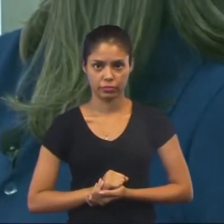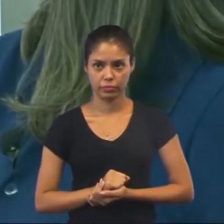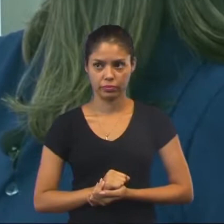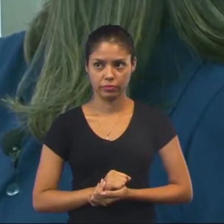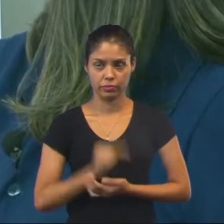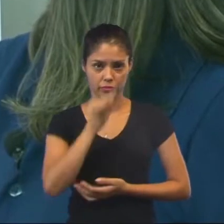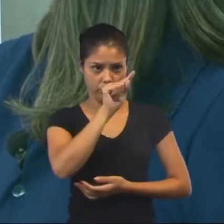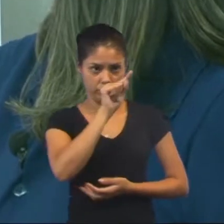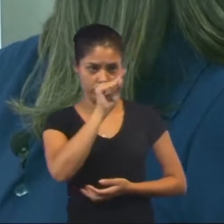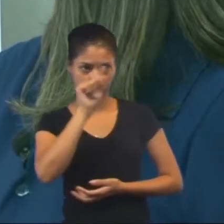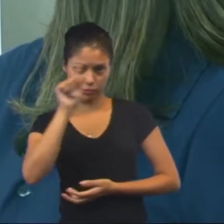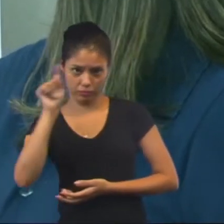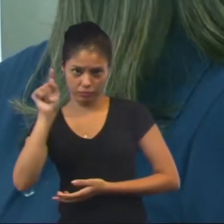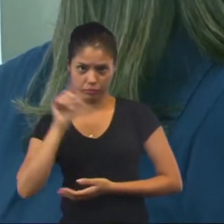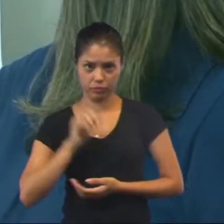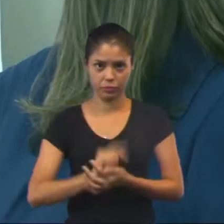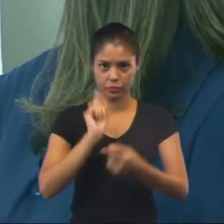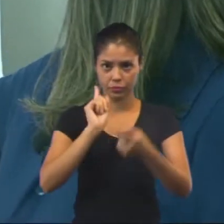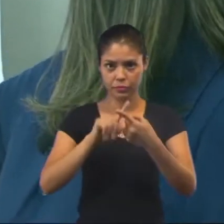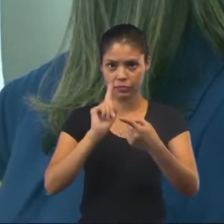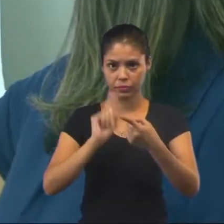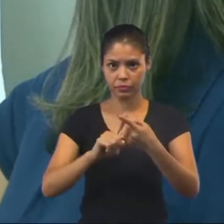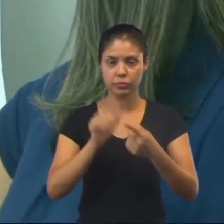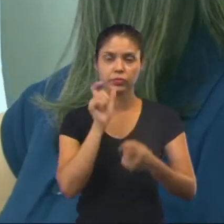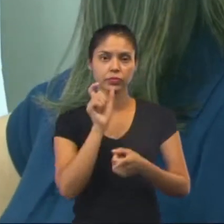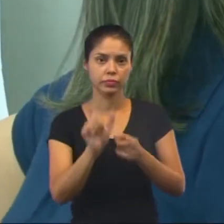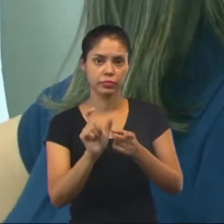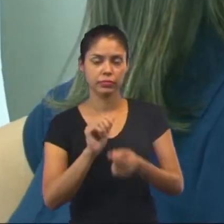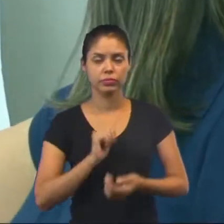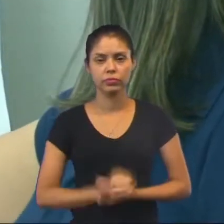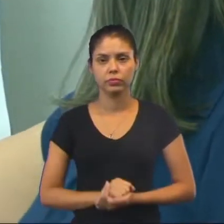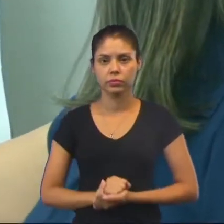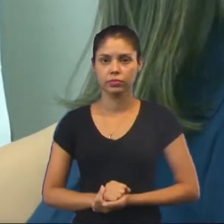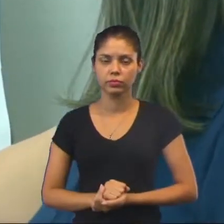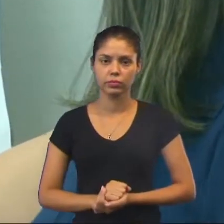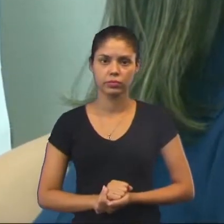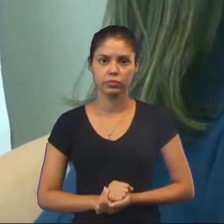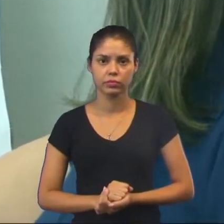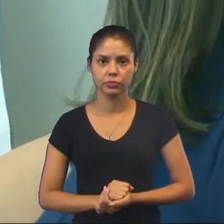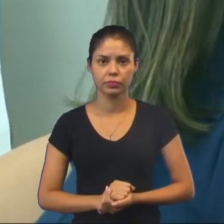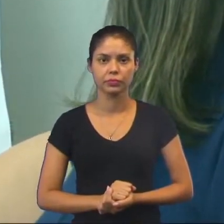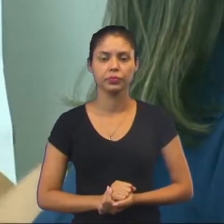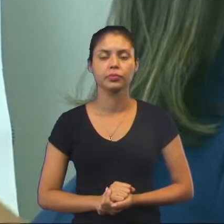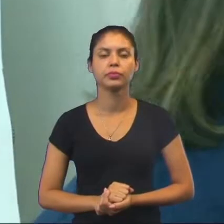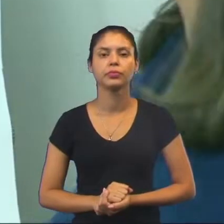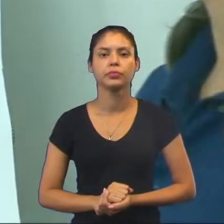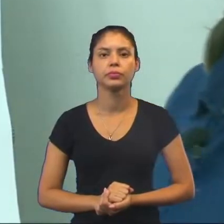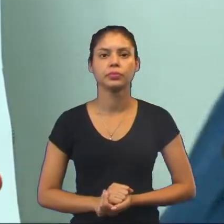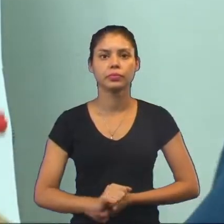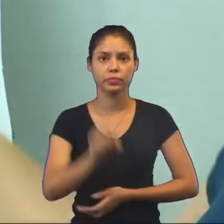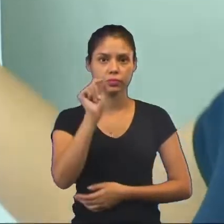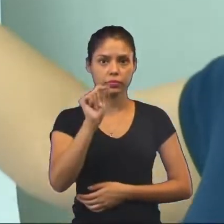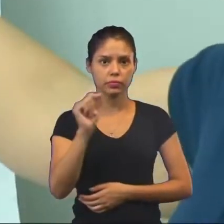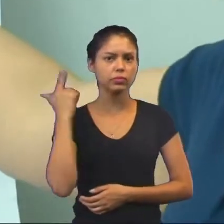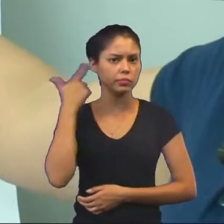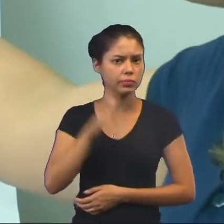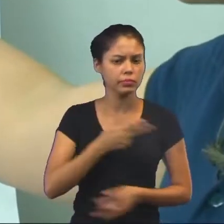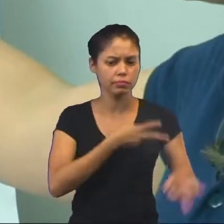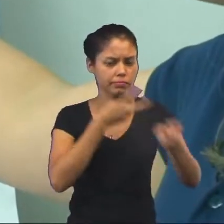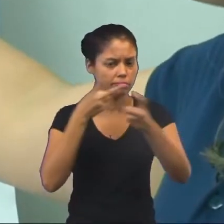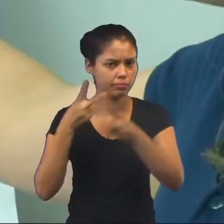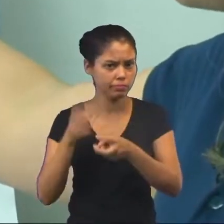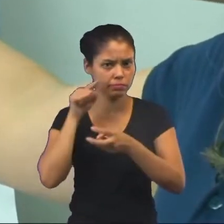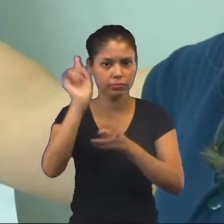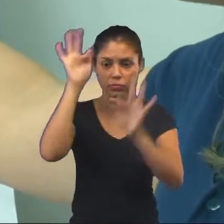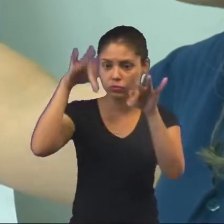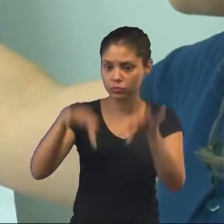Vamos grifar, então, essa primeira fala que nós vamos observar do nosso texto. O que vocês conseguem perceber